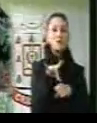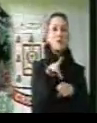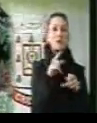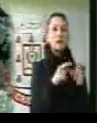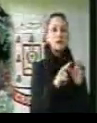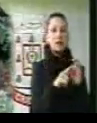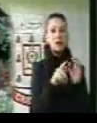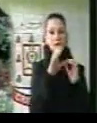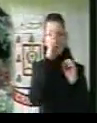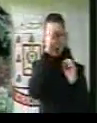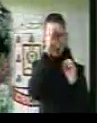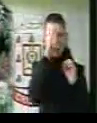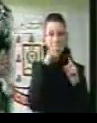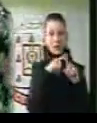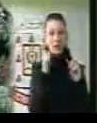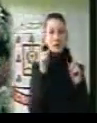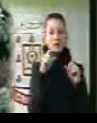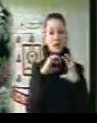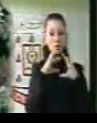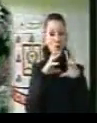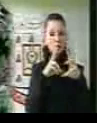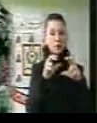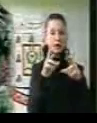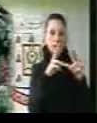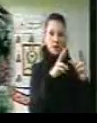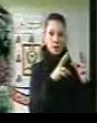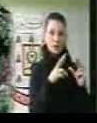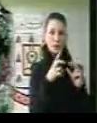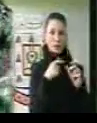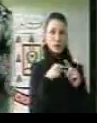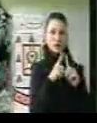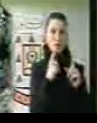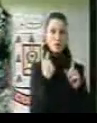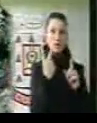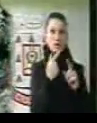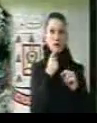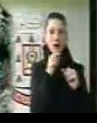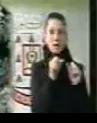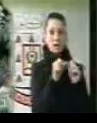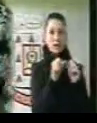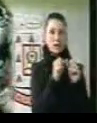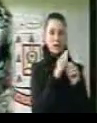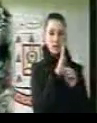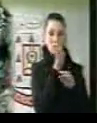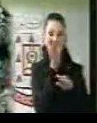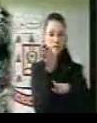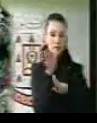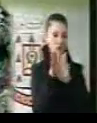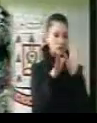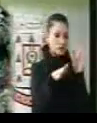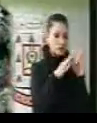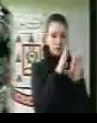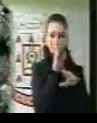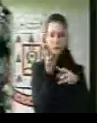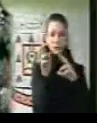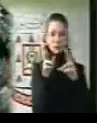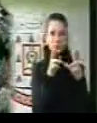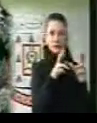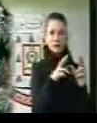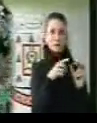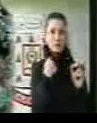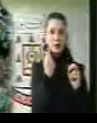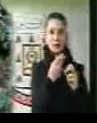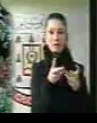mas para a região como um todo. E se nós traçarmos um paralelo, por exemplo, para as outras regiões que vêm se desenvolvendo,